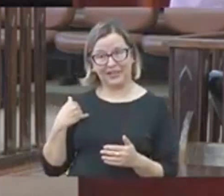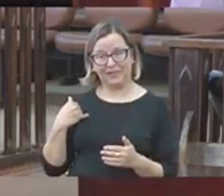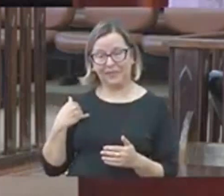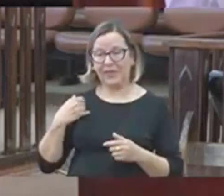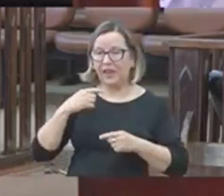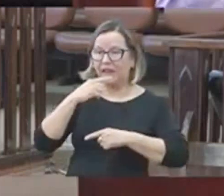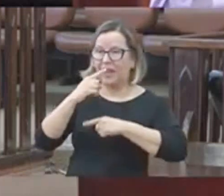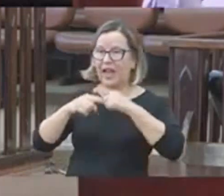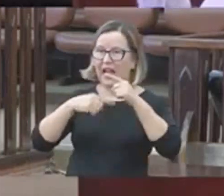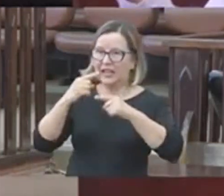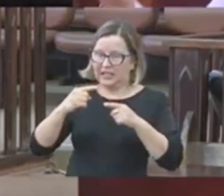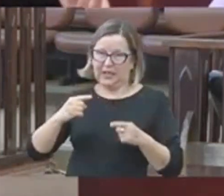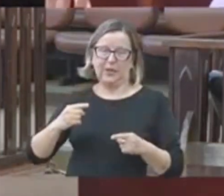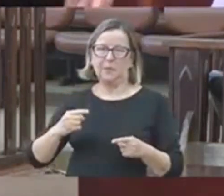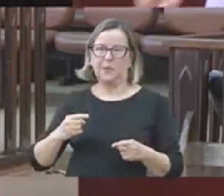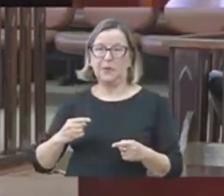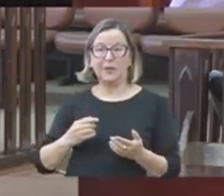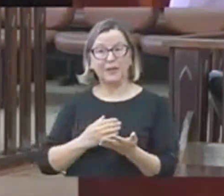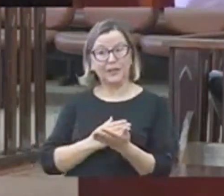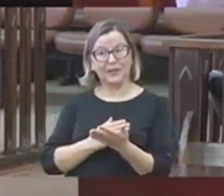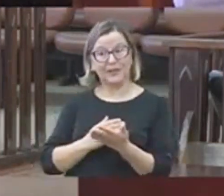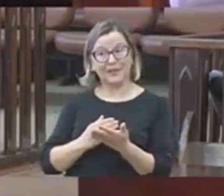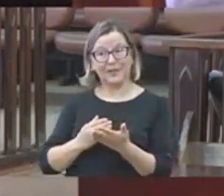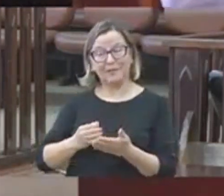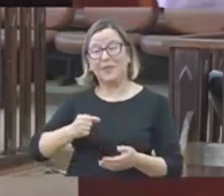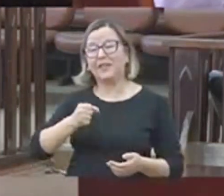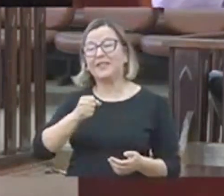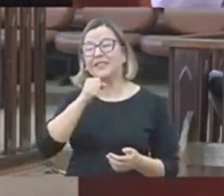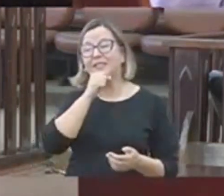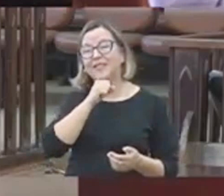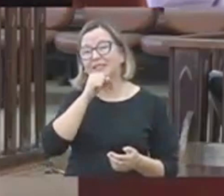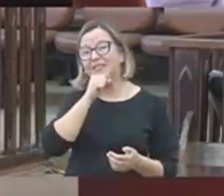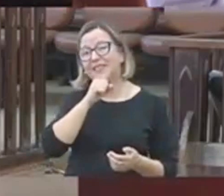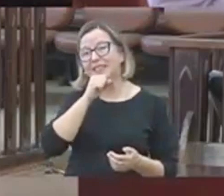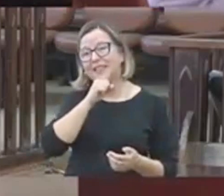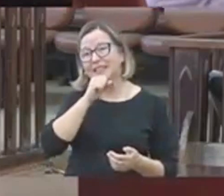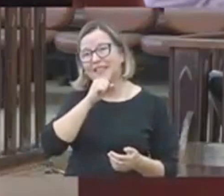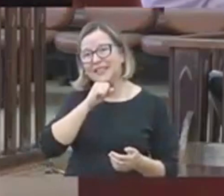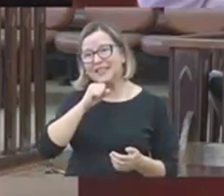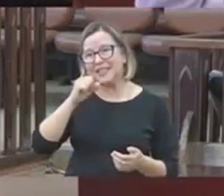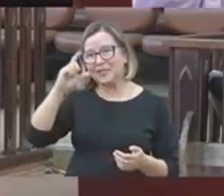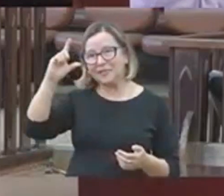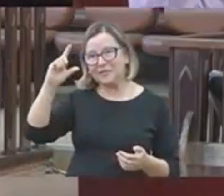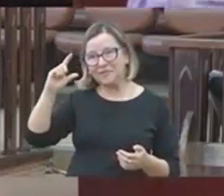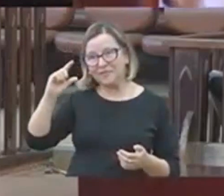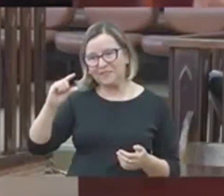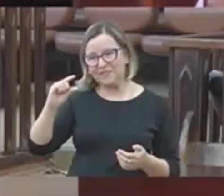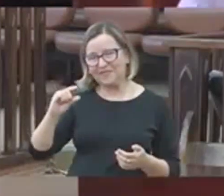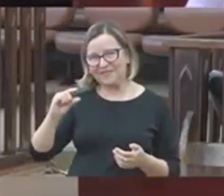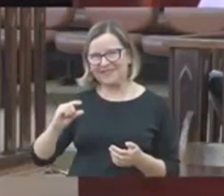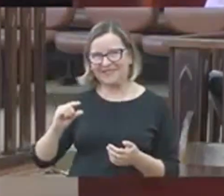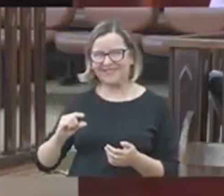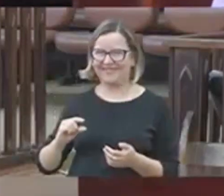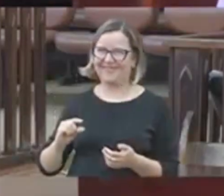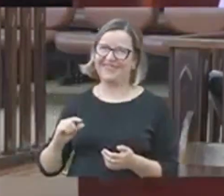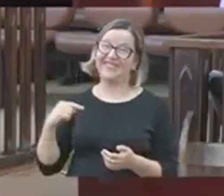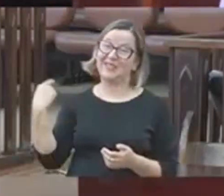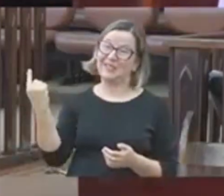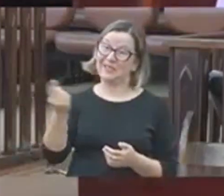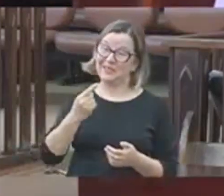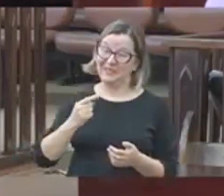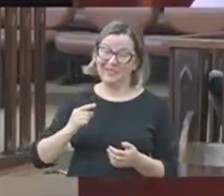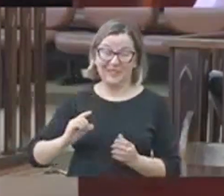enquanto o envelhecimento aumenta e nós vemos essa degeneração do nosso